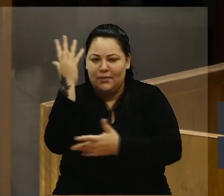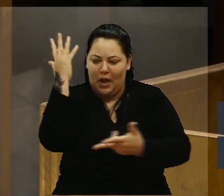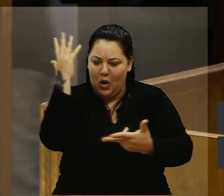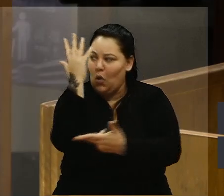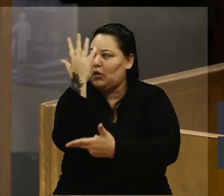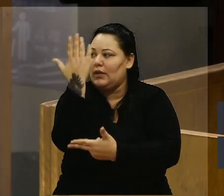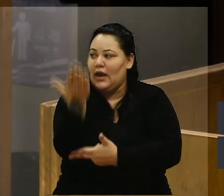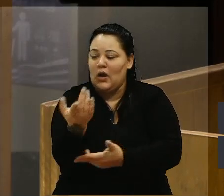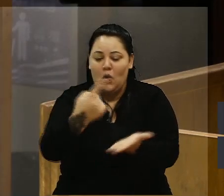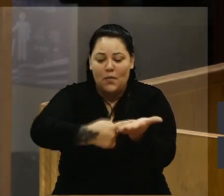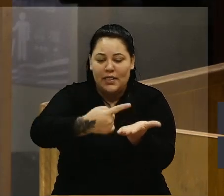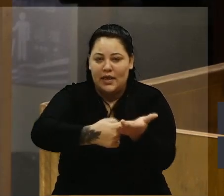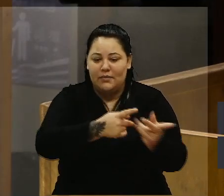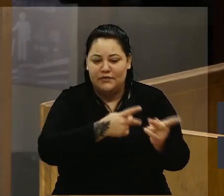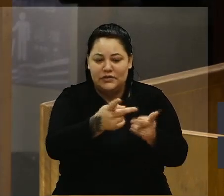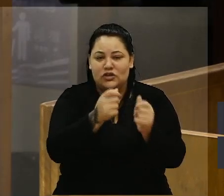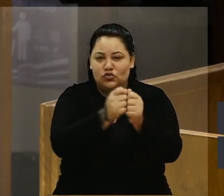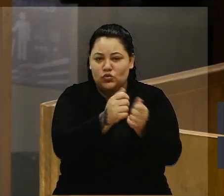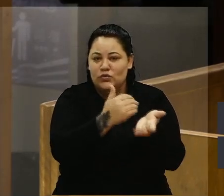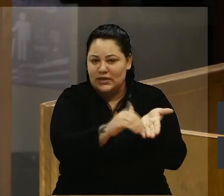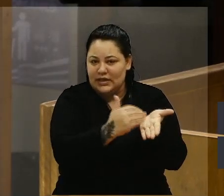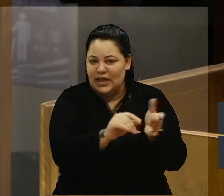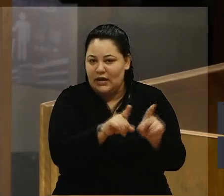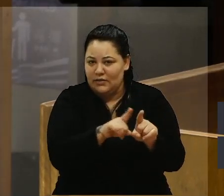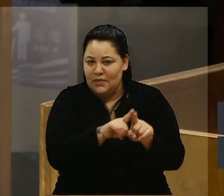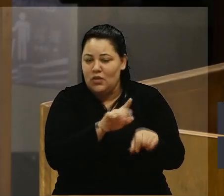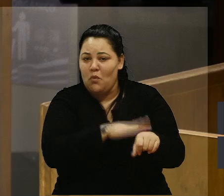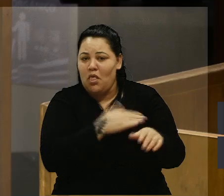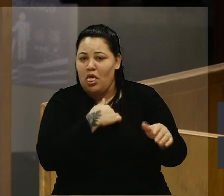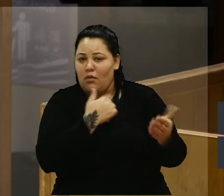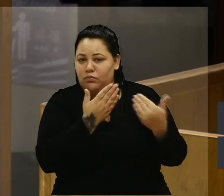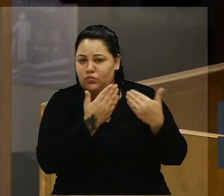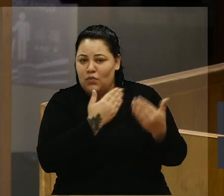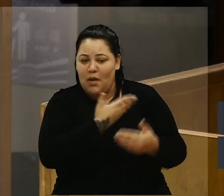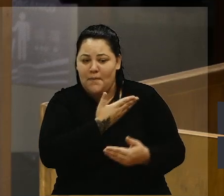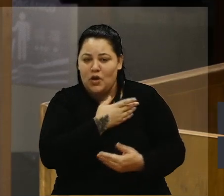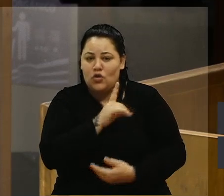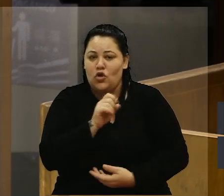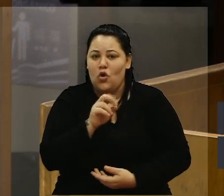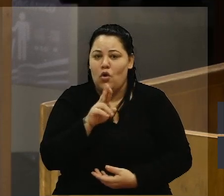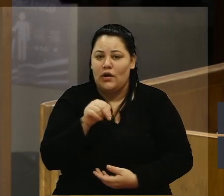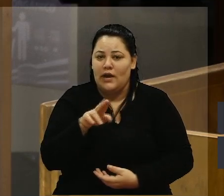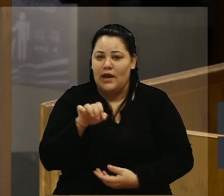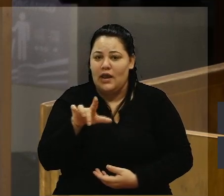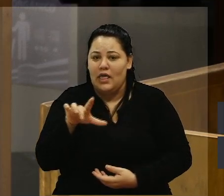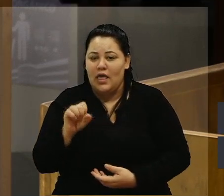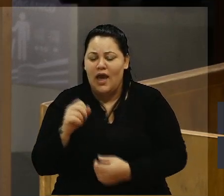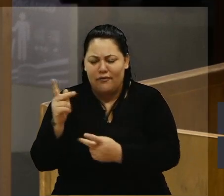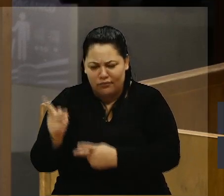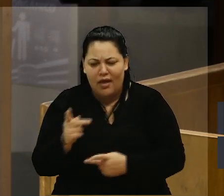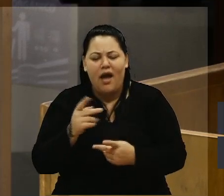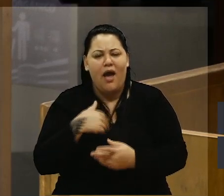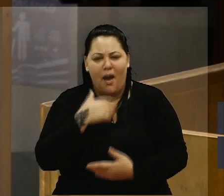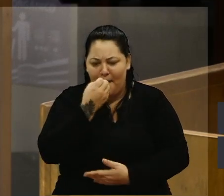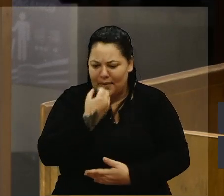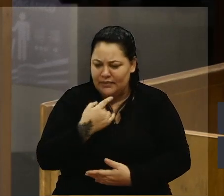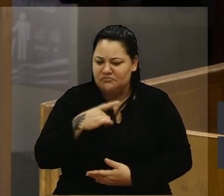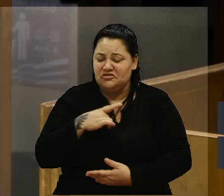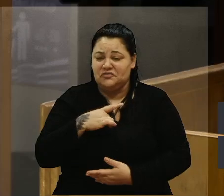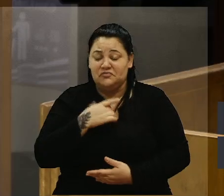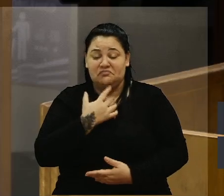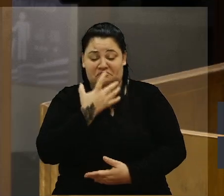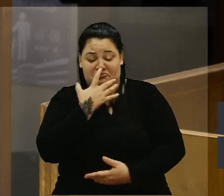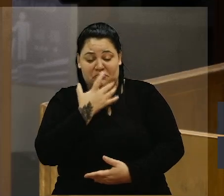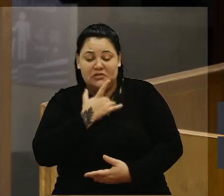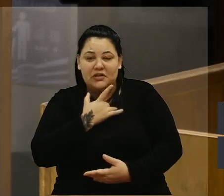o secretário. Quando eu estive falando ali com o meu amigo Dornelles, ele me recebeu muito bem, me deu a impressão que ele ia sair,